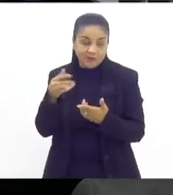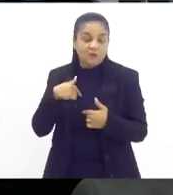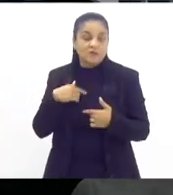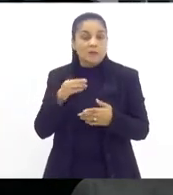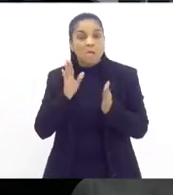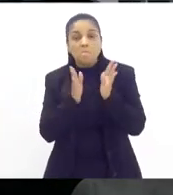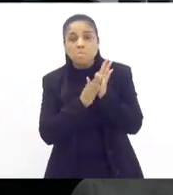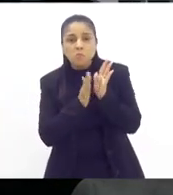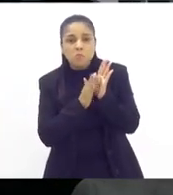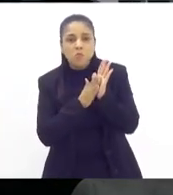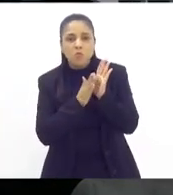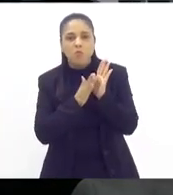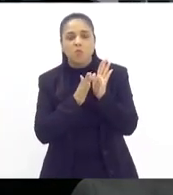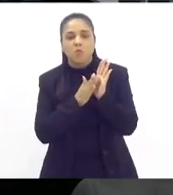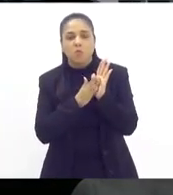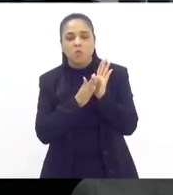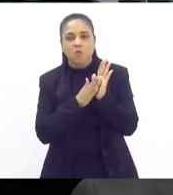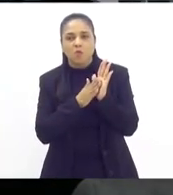outros... Hein?